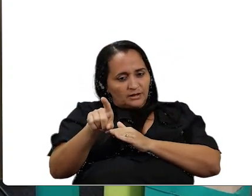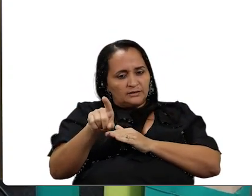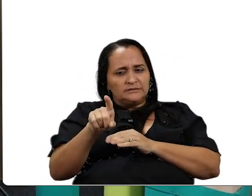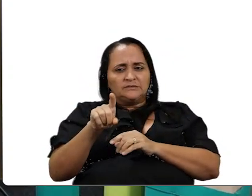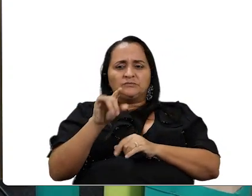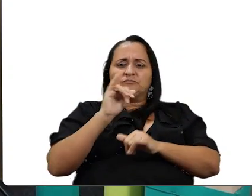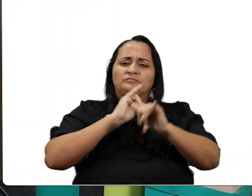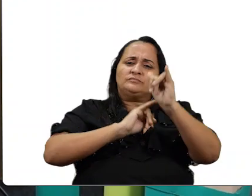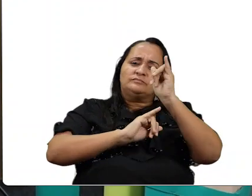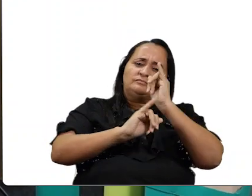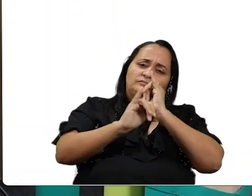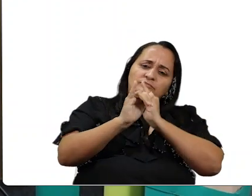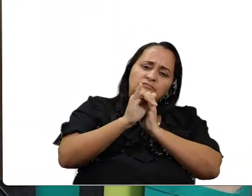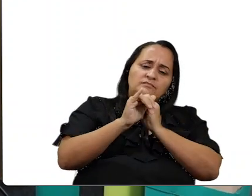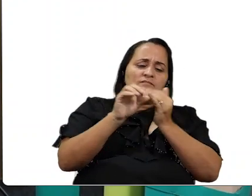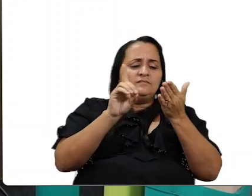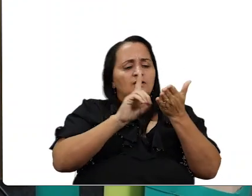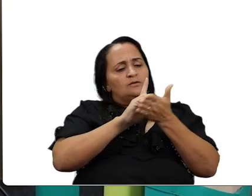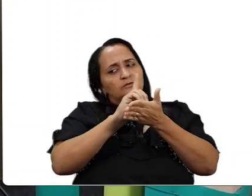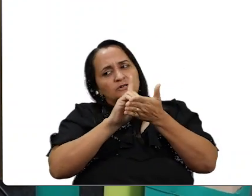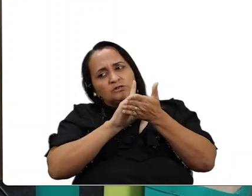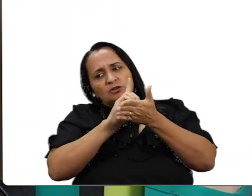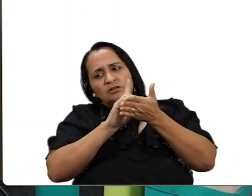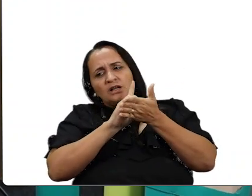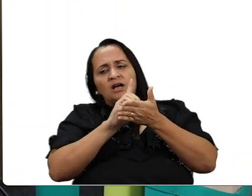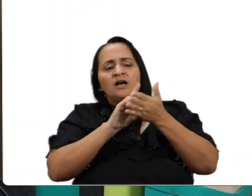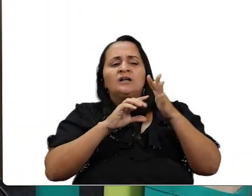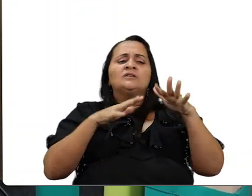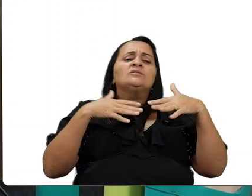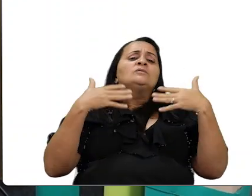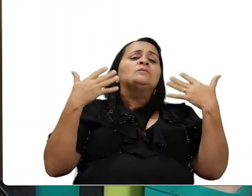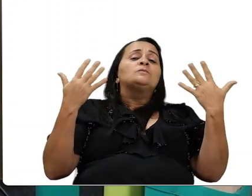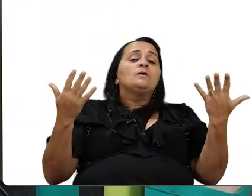Perguntar à internet, a um dicionário ou a alguém que você